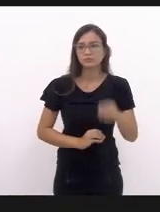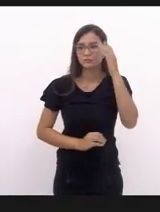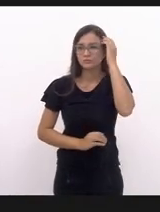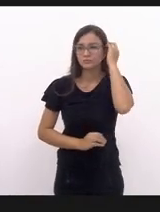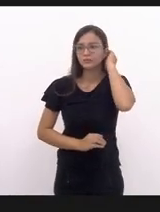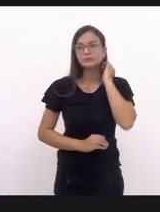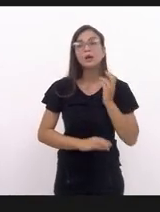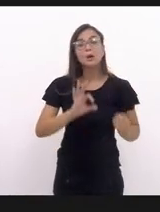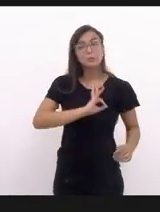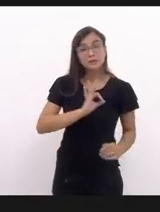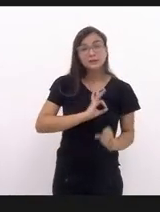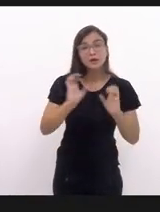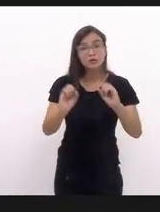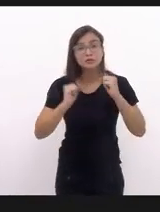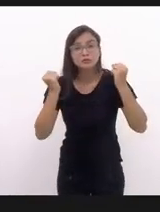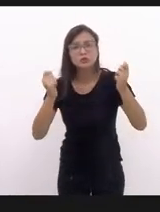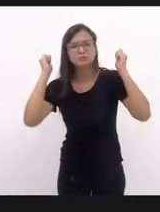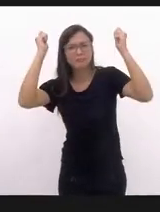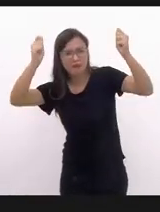manifestar-se